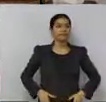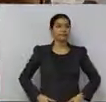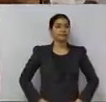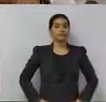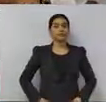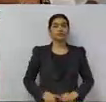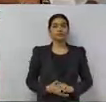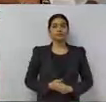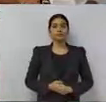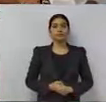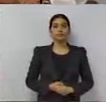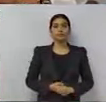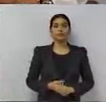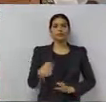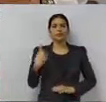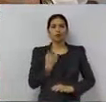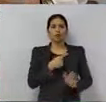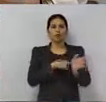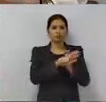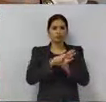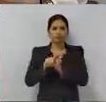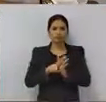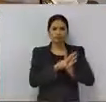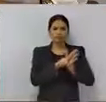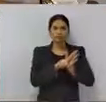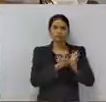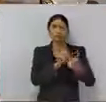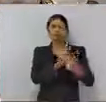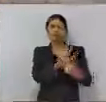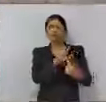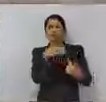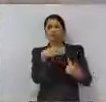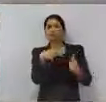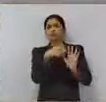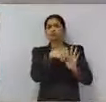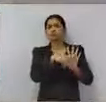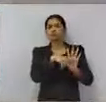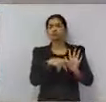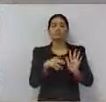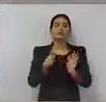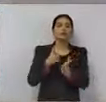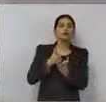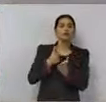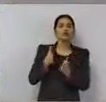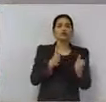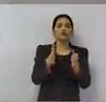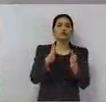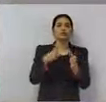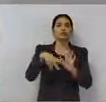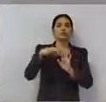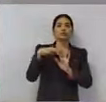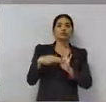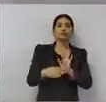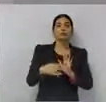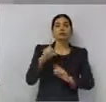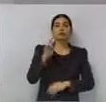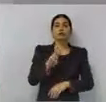O diagnóstico apresentado, ele direciona ações do programa para dois problemas